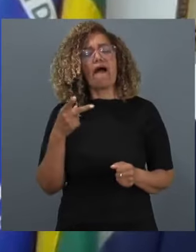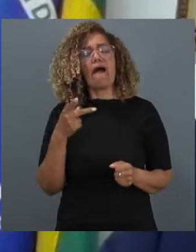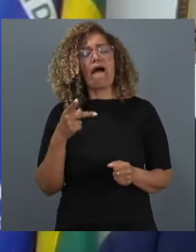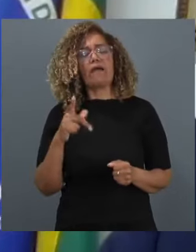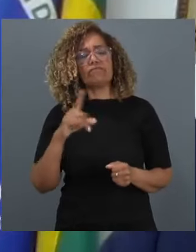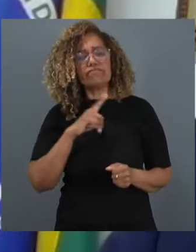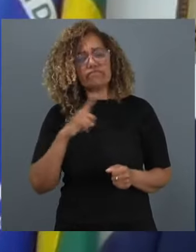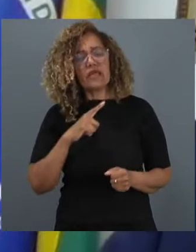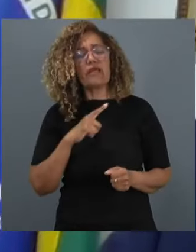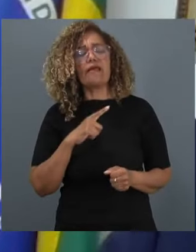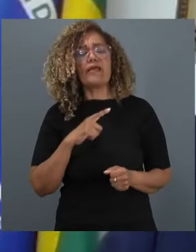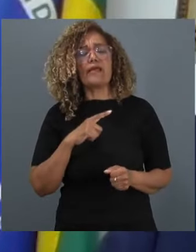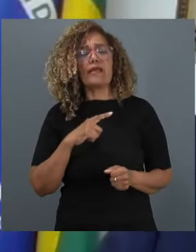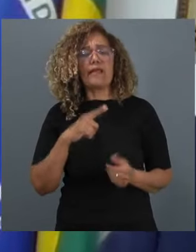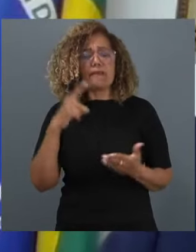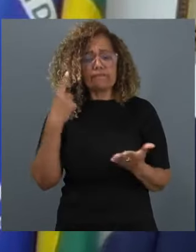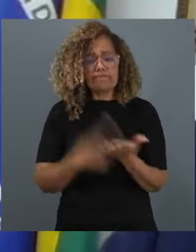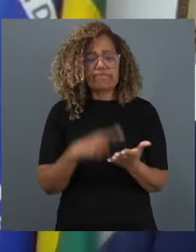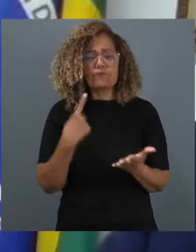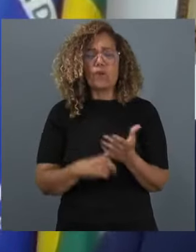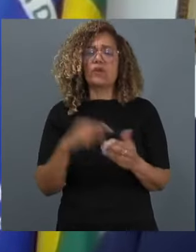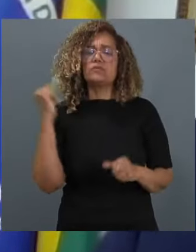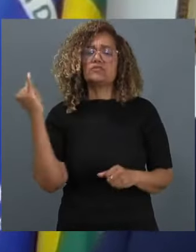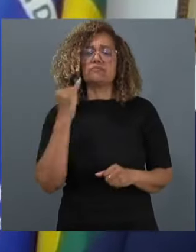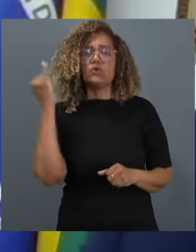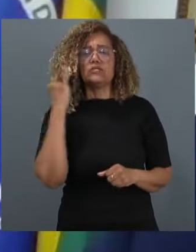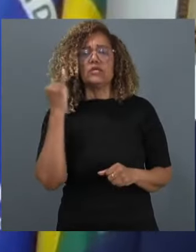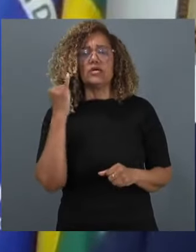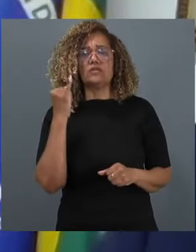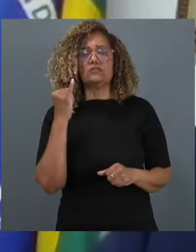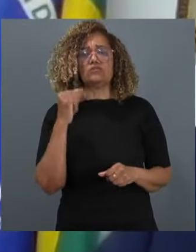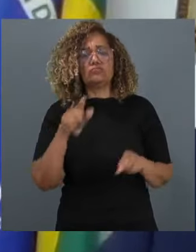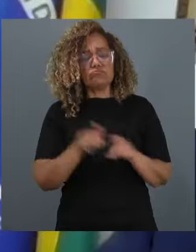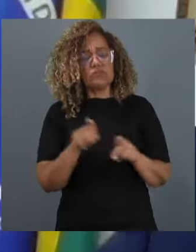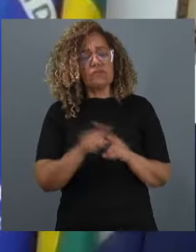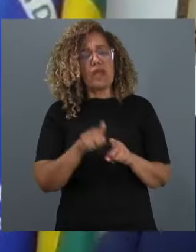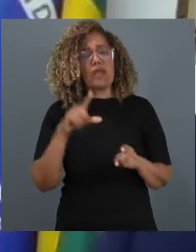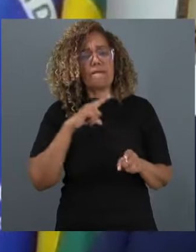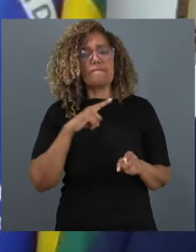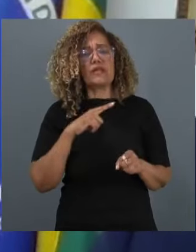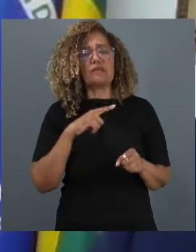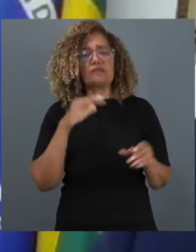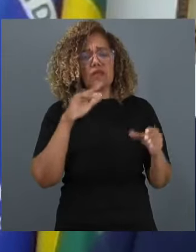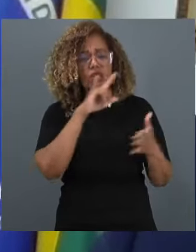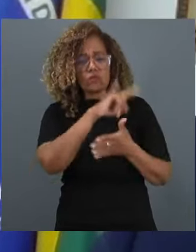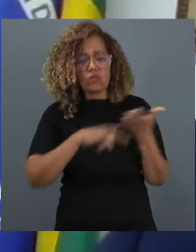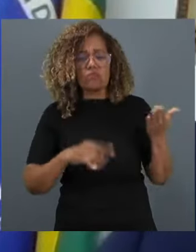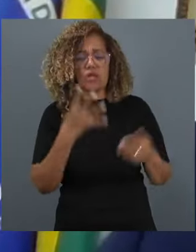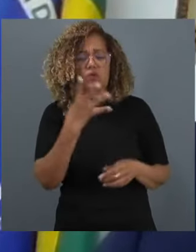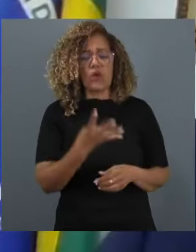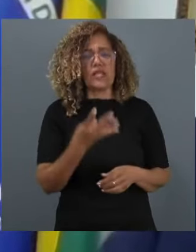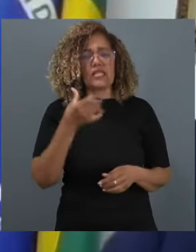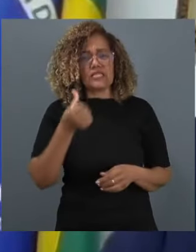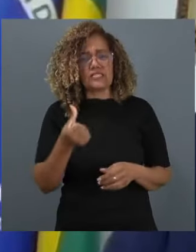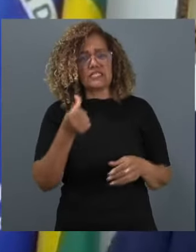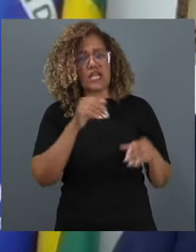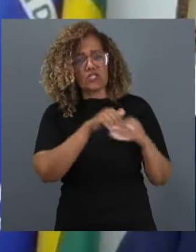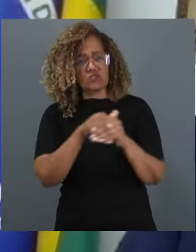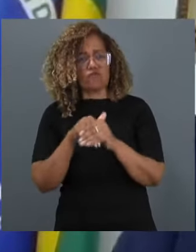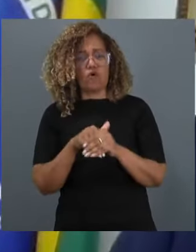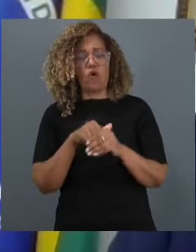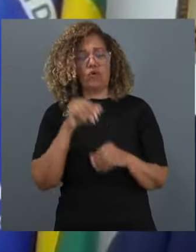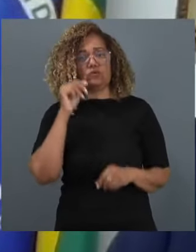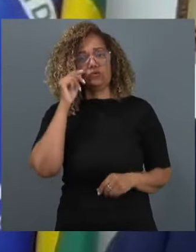cientes do dever, da importância de manter o veto 46. Sim, veto